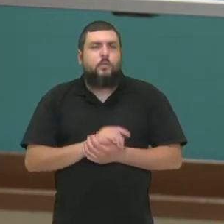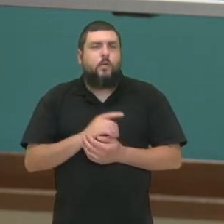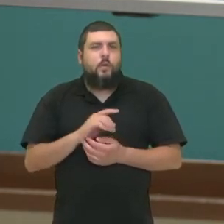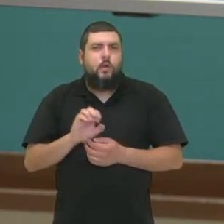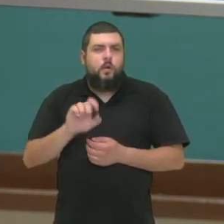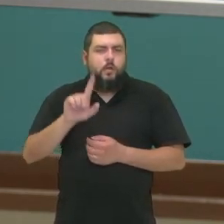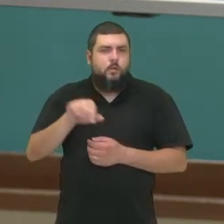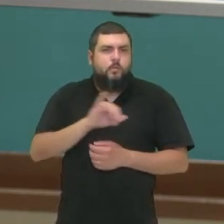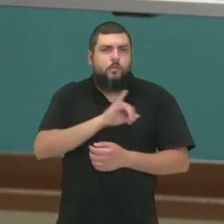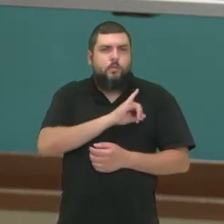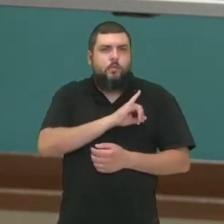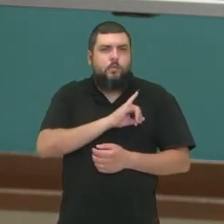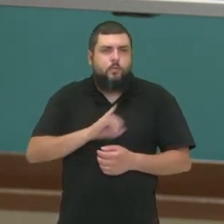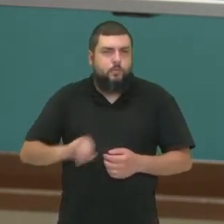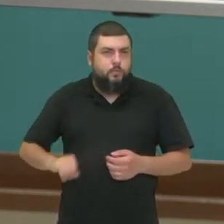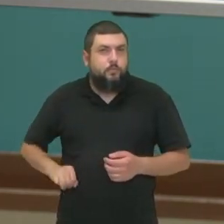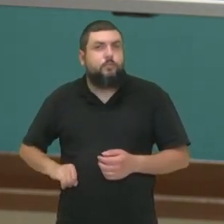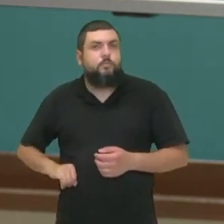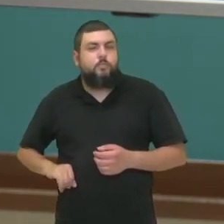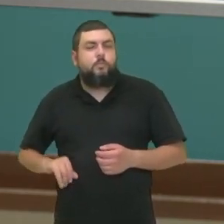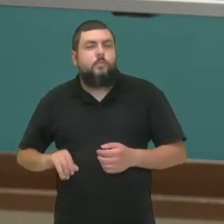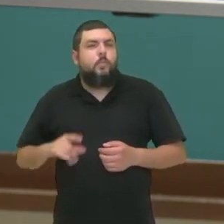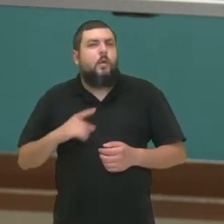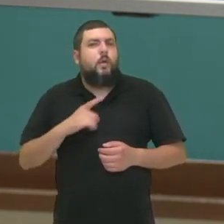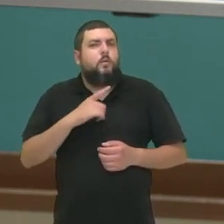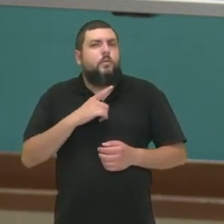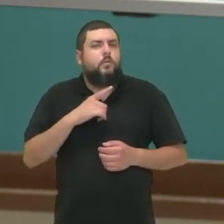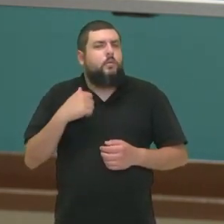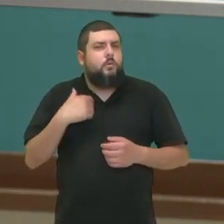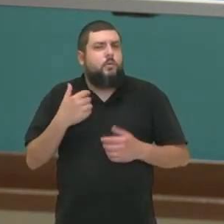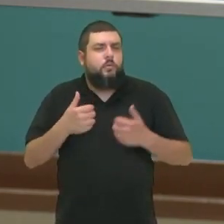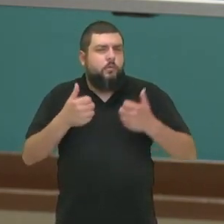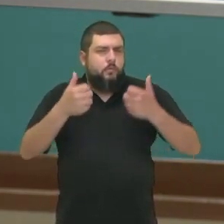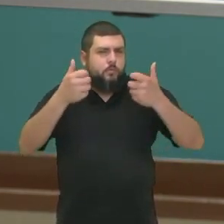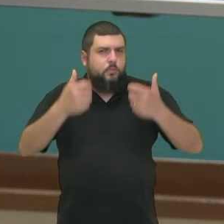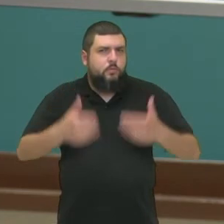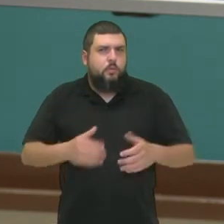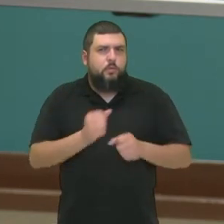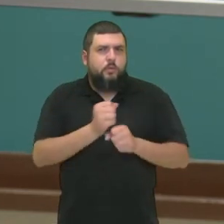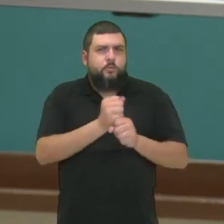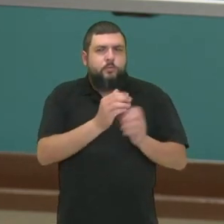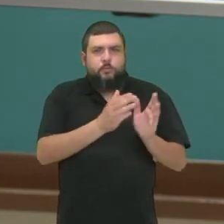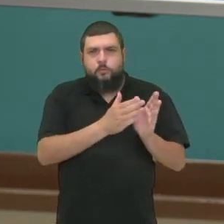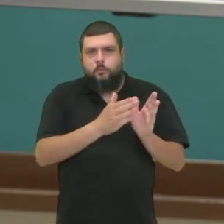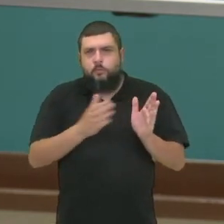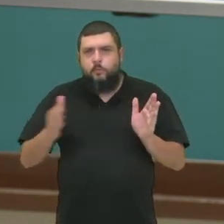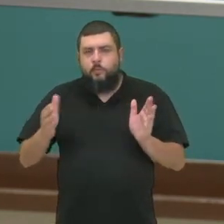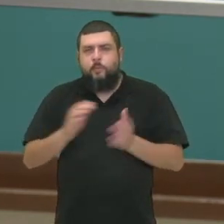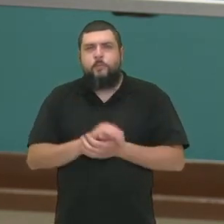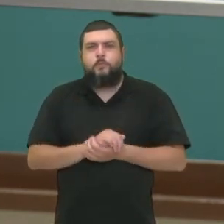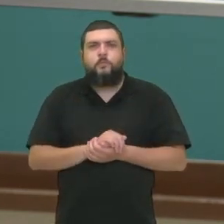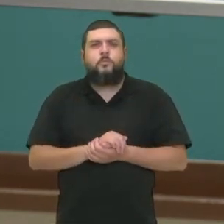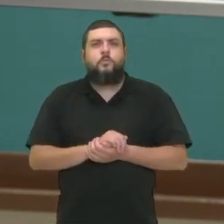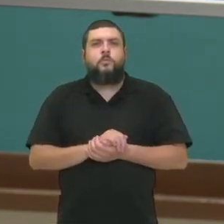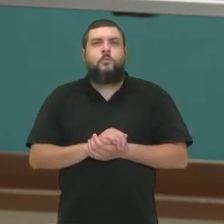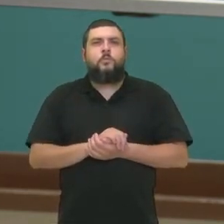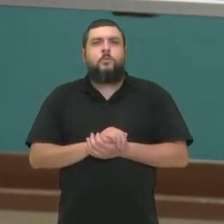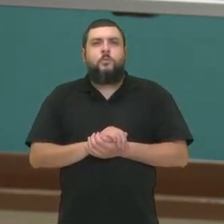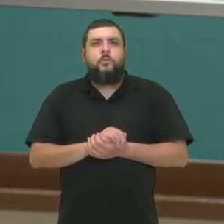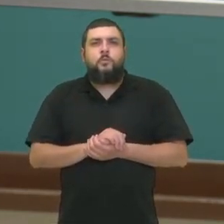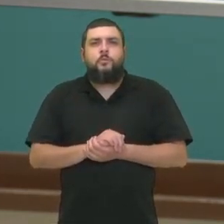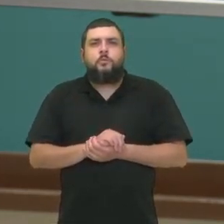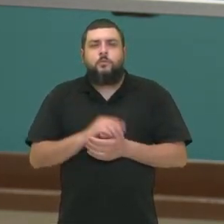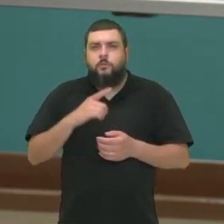até longo, e existe uma explicação para ter essa longevidade. A aliança com as elites provinciais,